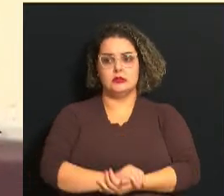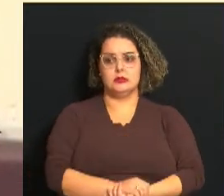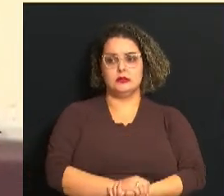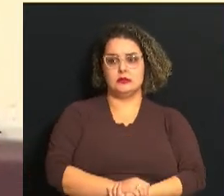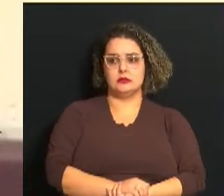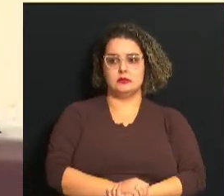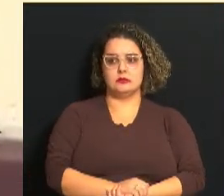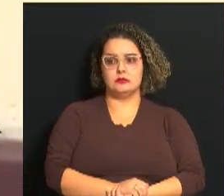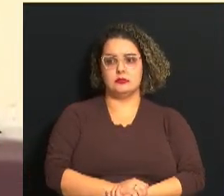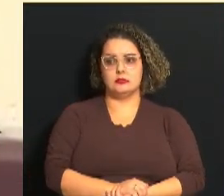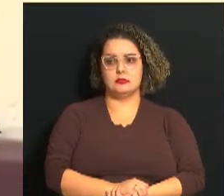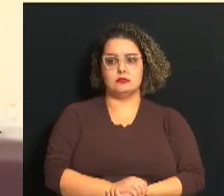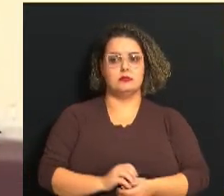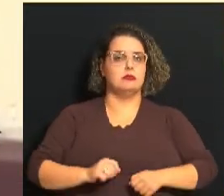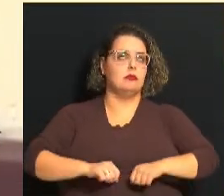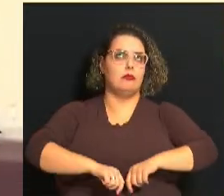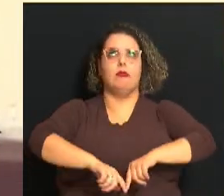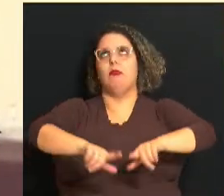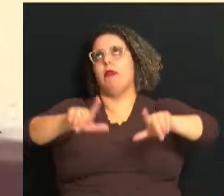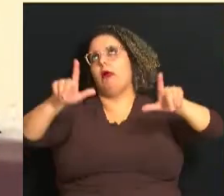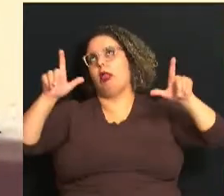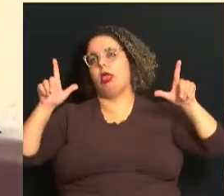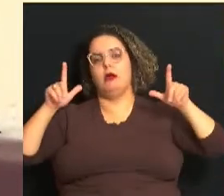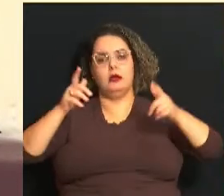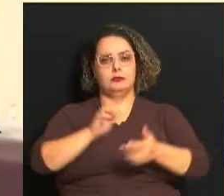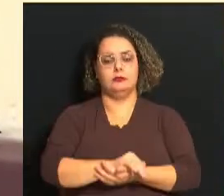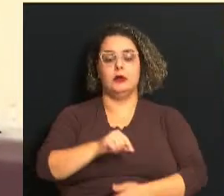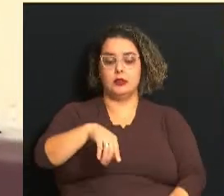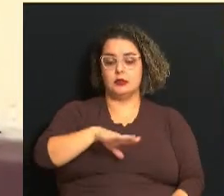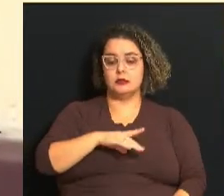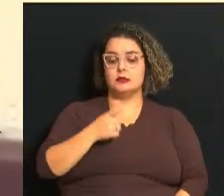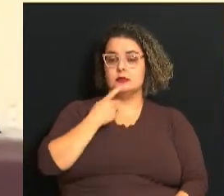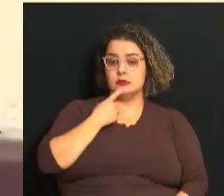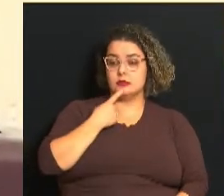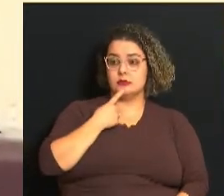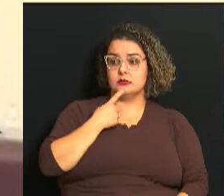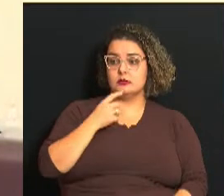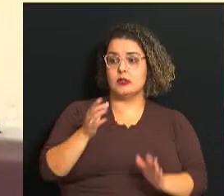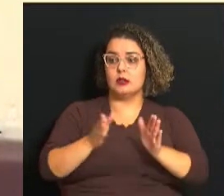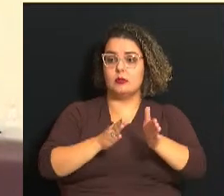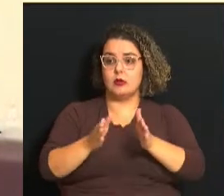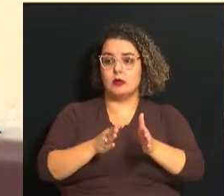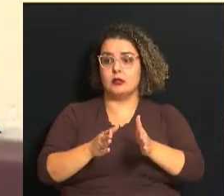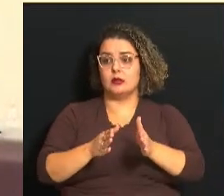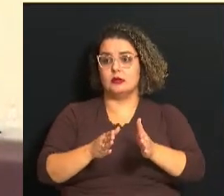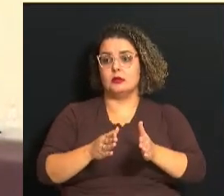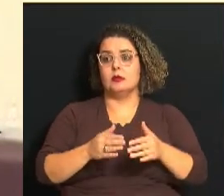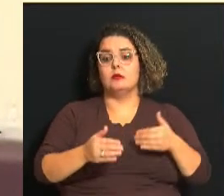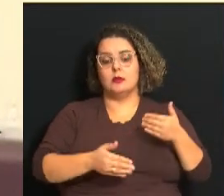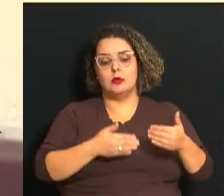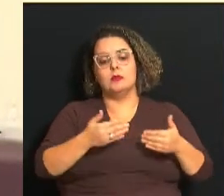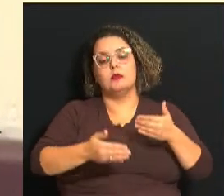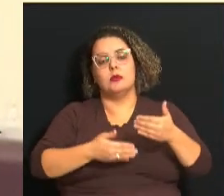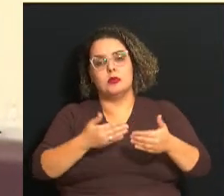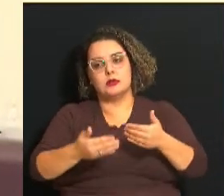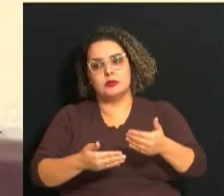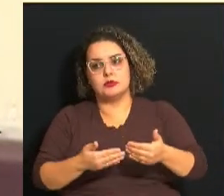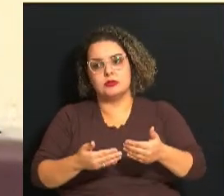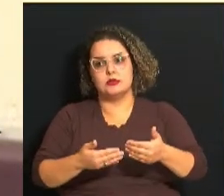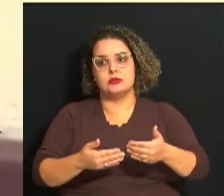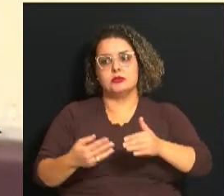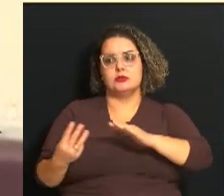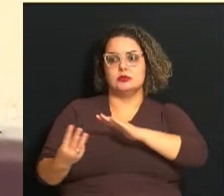escandalosa escancarada né Por exemplo aqui em Campinas há pouco tempo a gente está passando pelo processo de